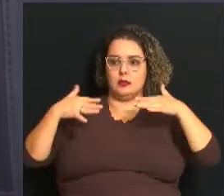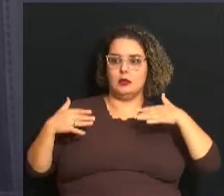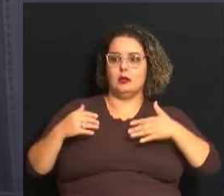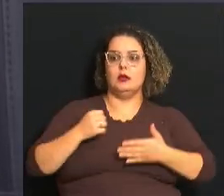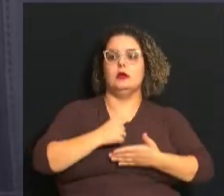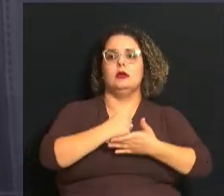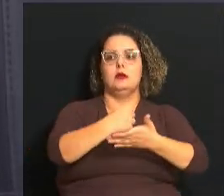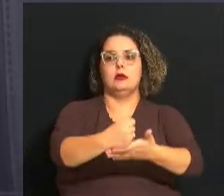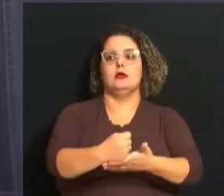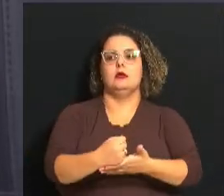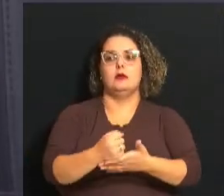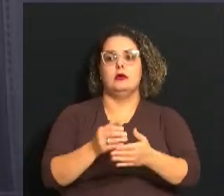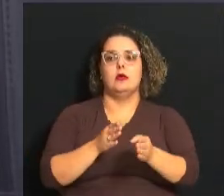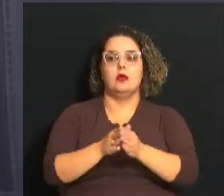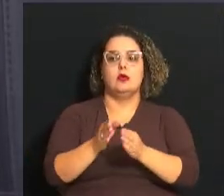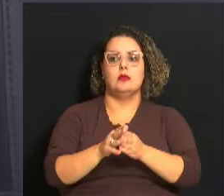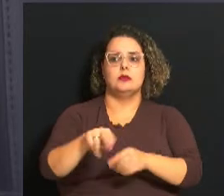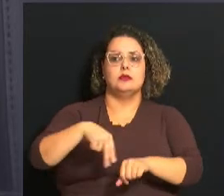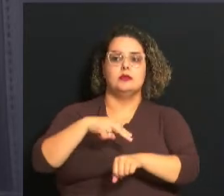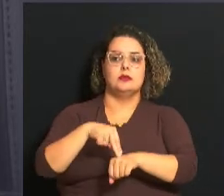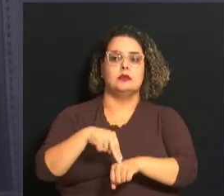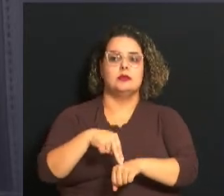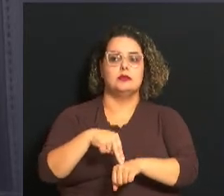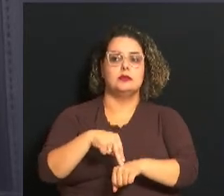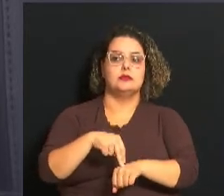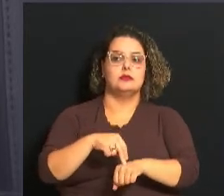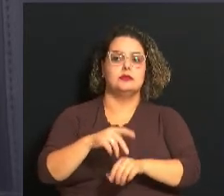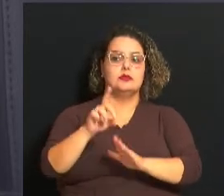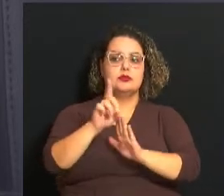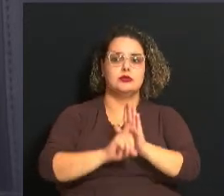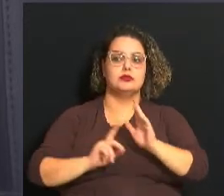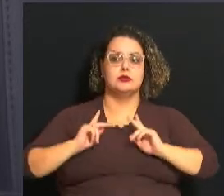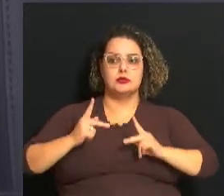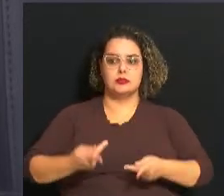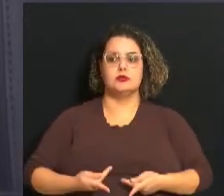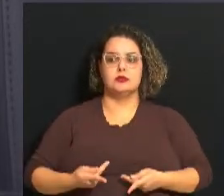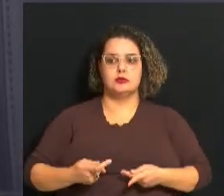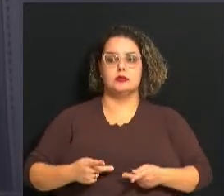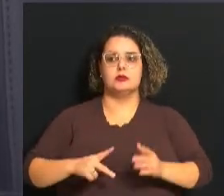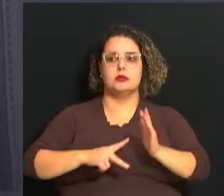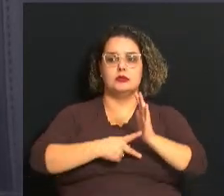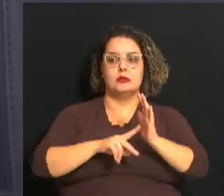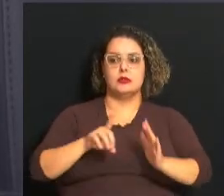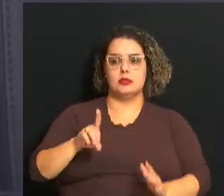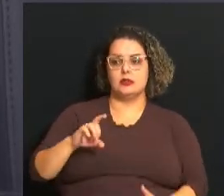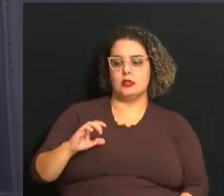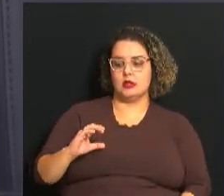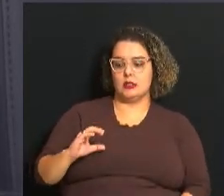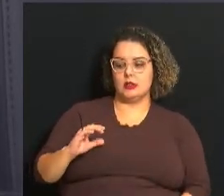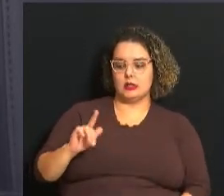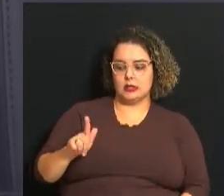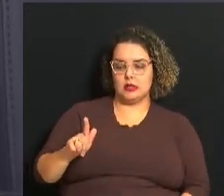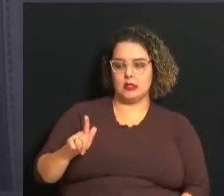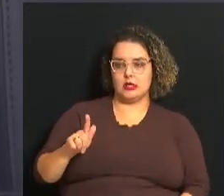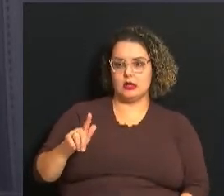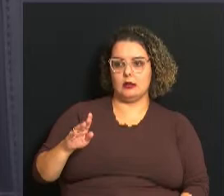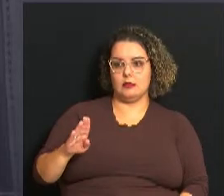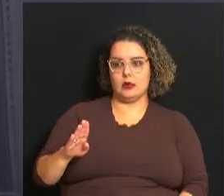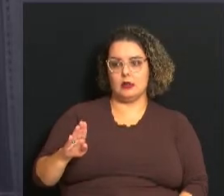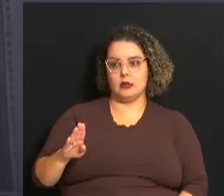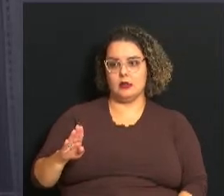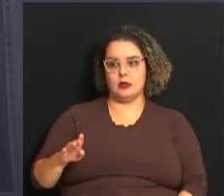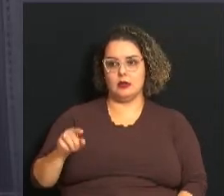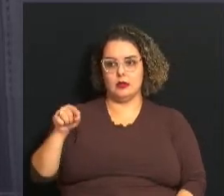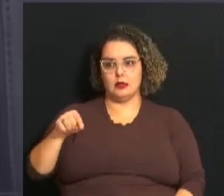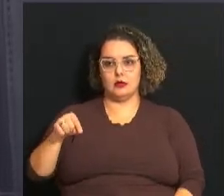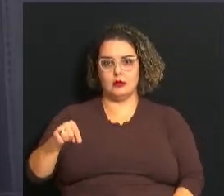de Direitos Humanos levamos para Central Sindical alemã de bebê é que foi a basf aqui na